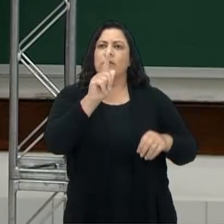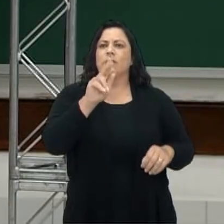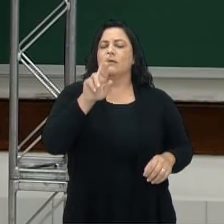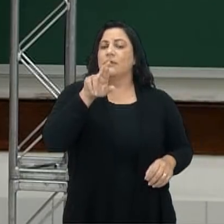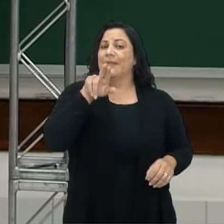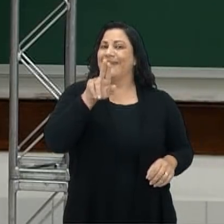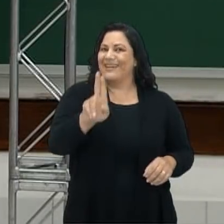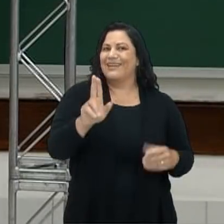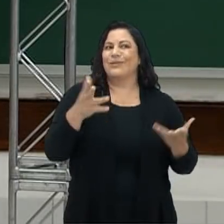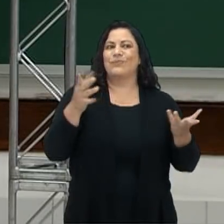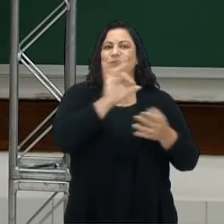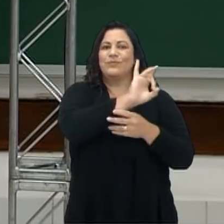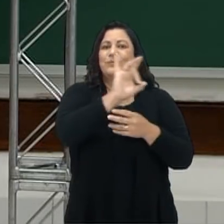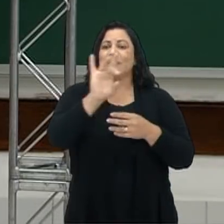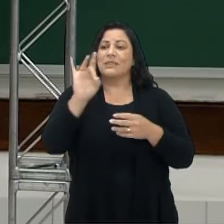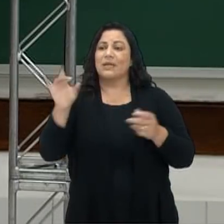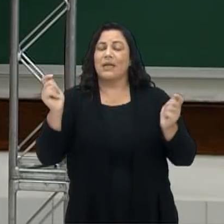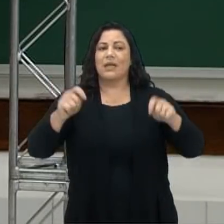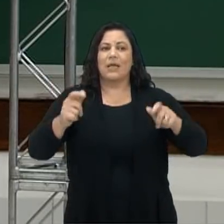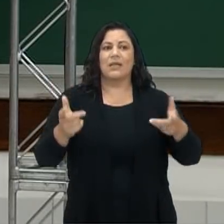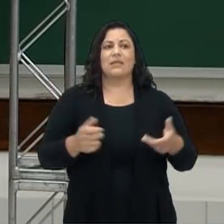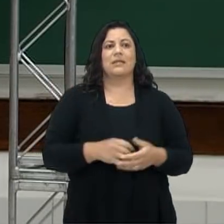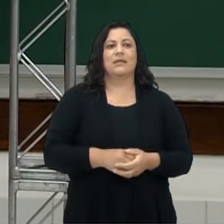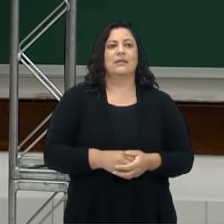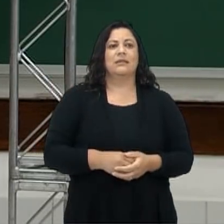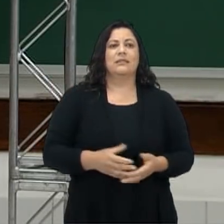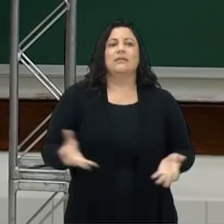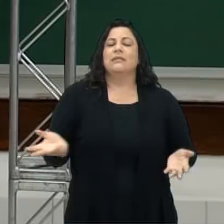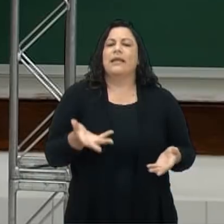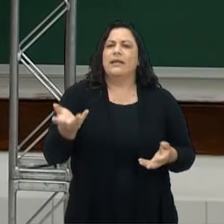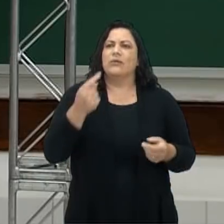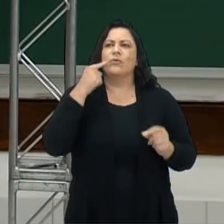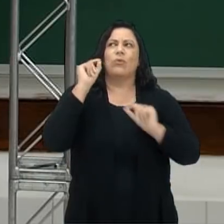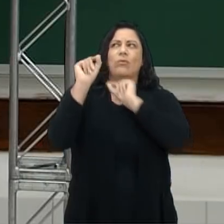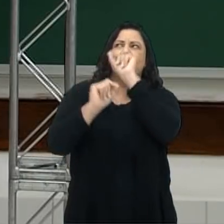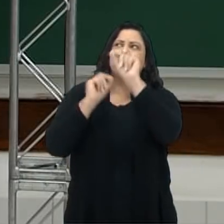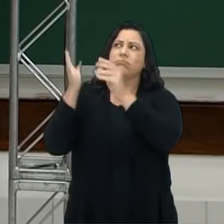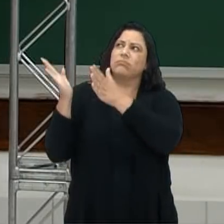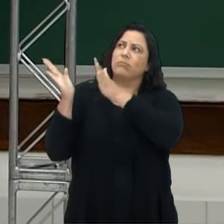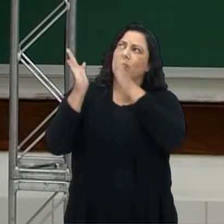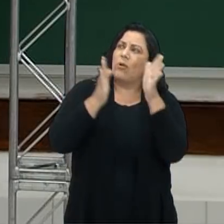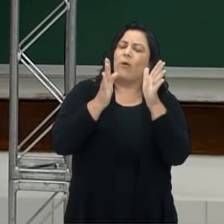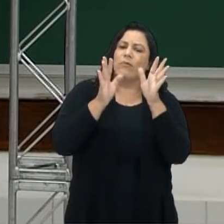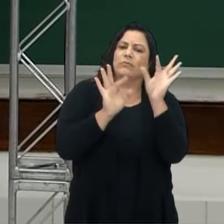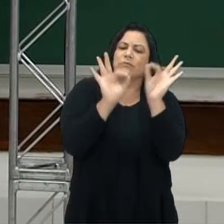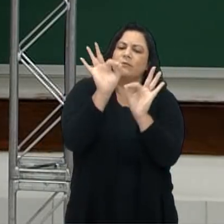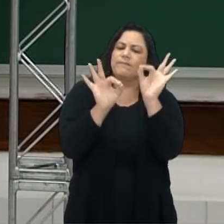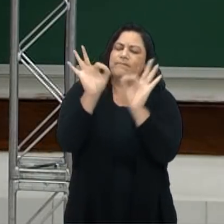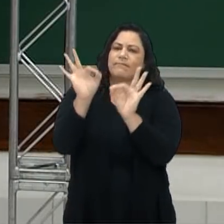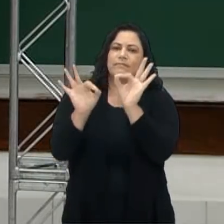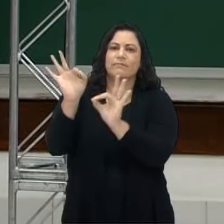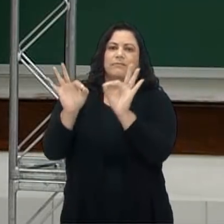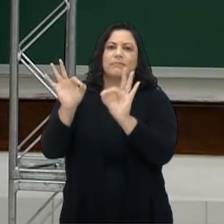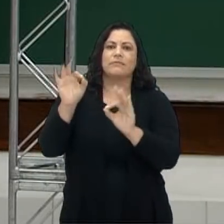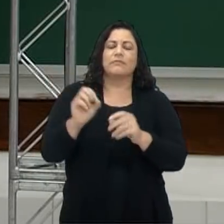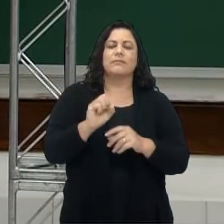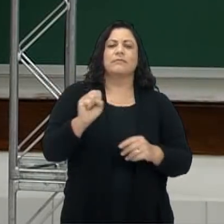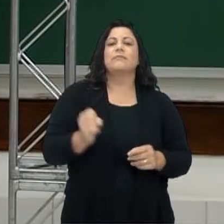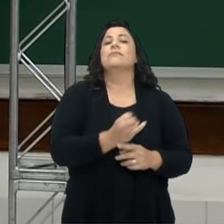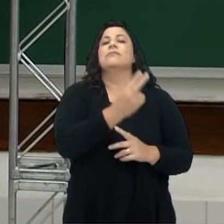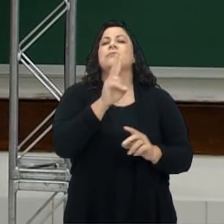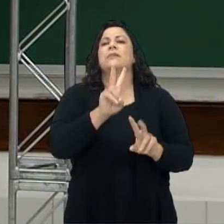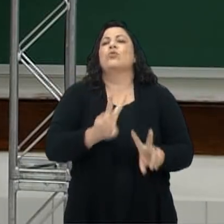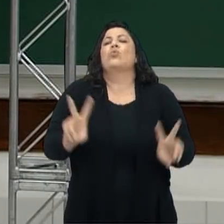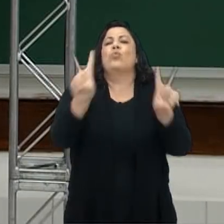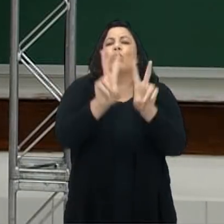de cada pedacinho que vai ter que ser feito. E com isso você vai montando ali o círculo com todos os valores, tá?